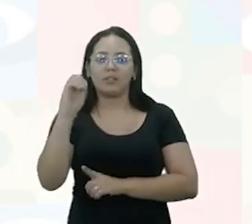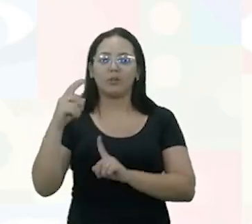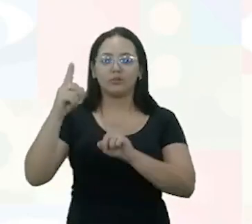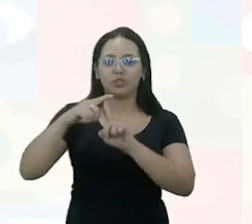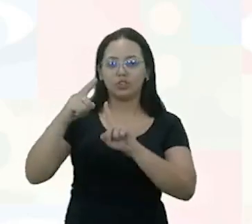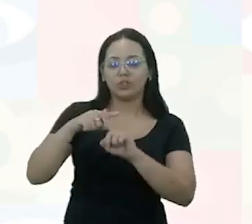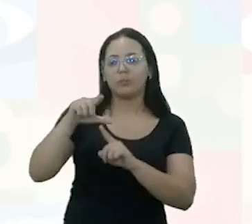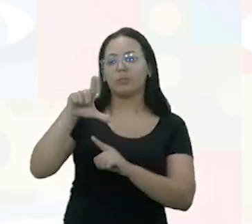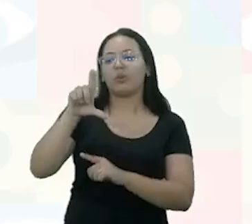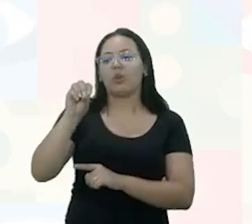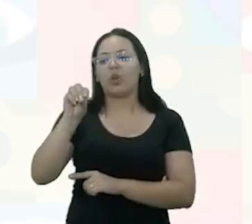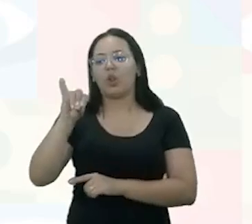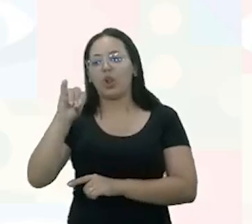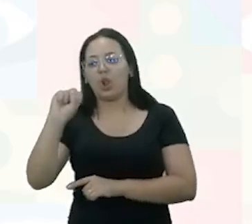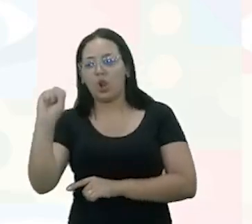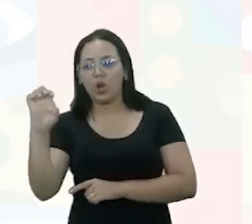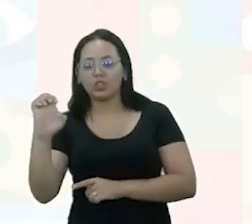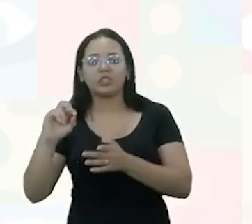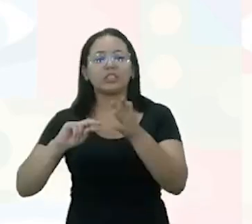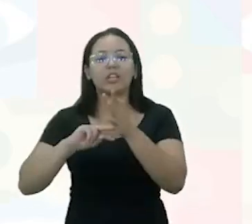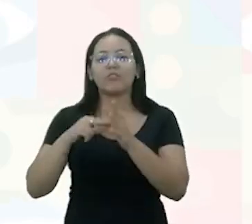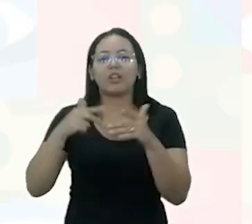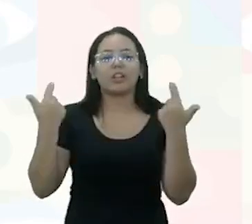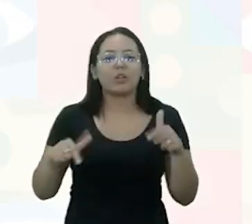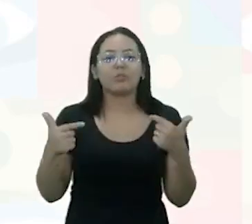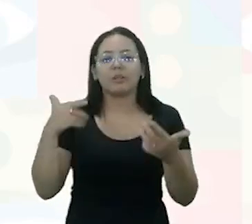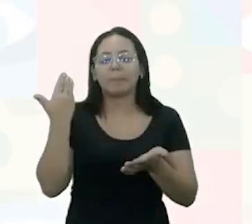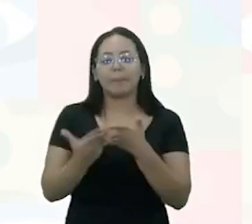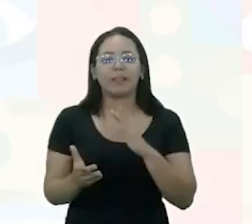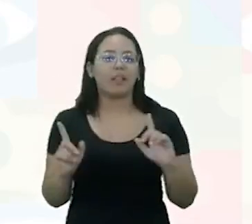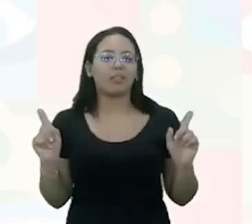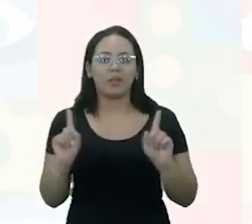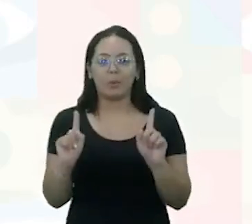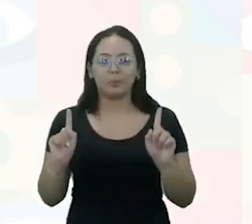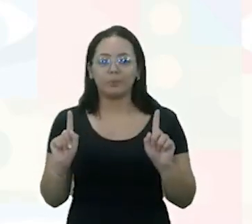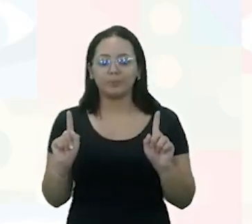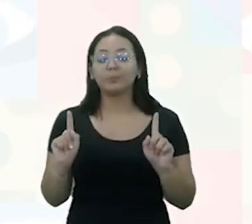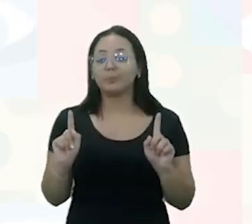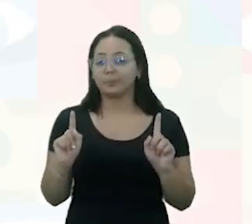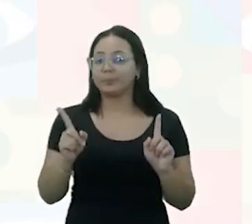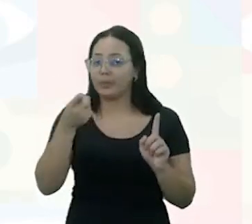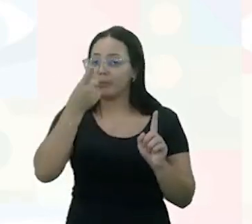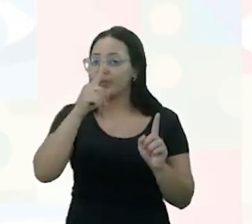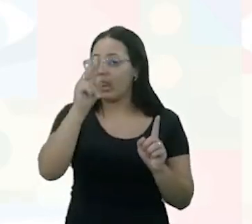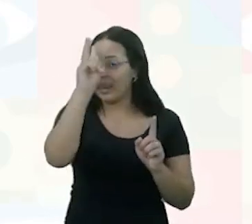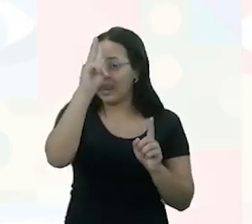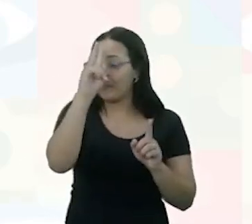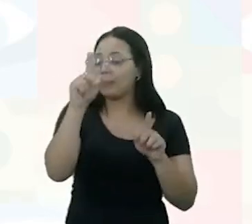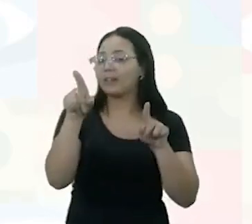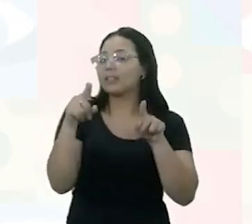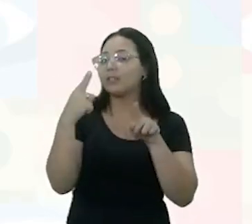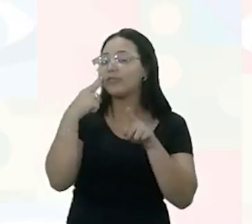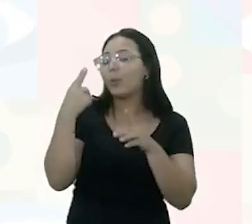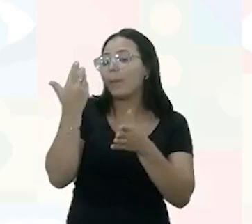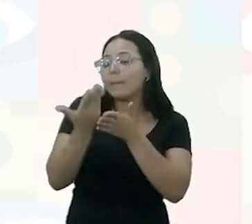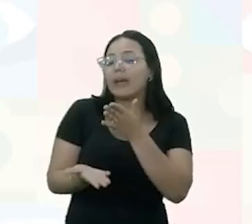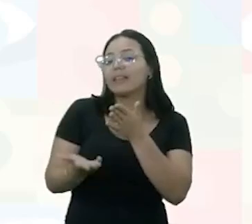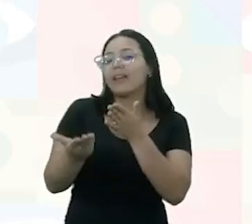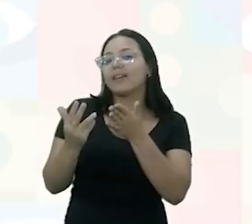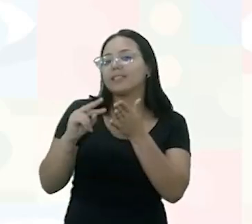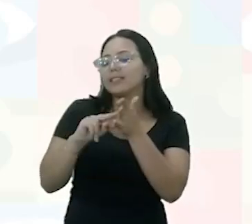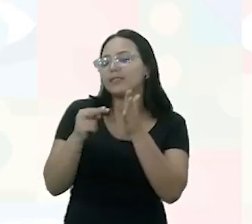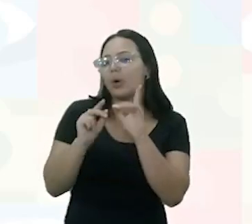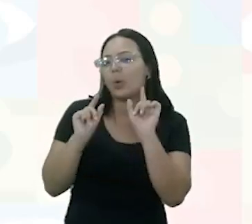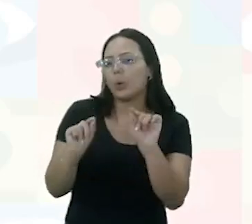lossless, significa que não há perda. Perda. Né? Pelo que vocês viram, a perda, quando a gente fala, a gente está